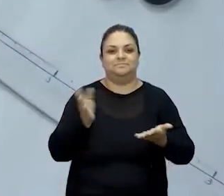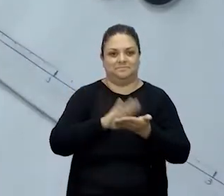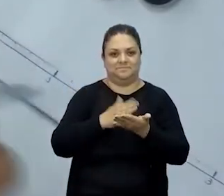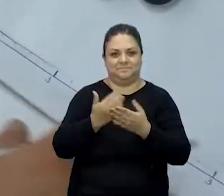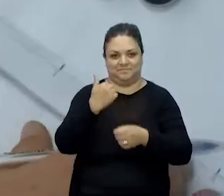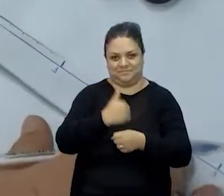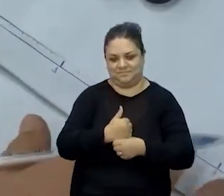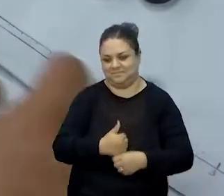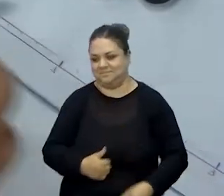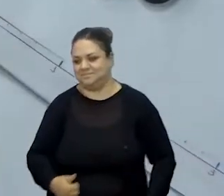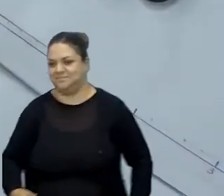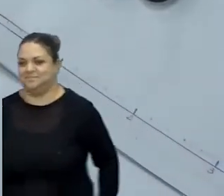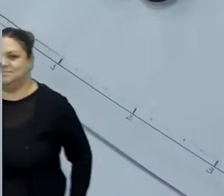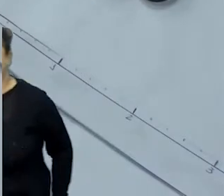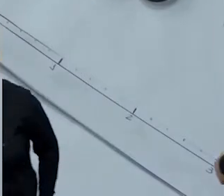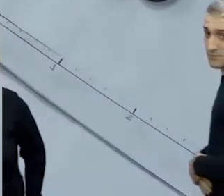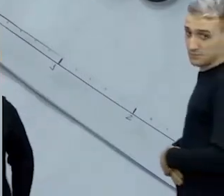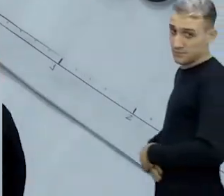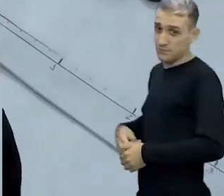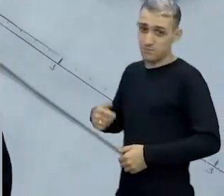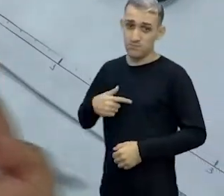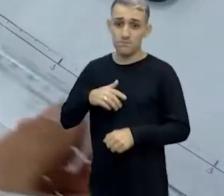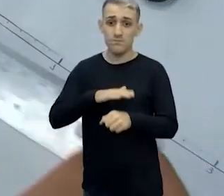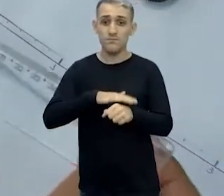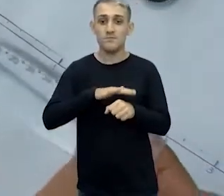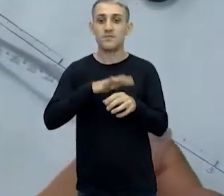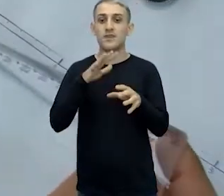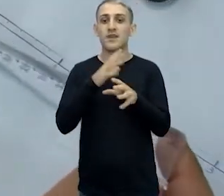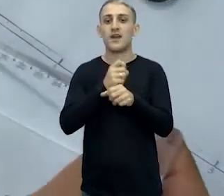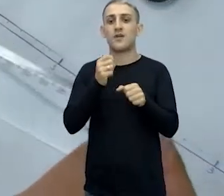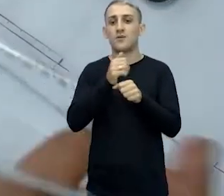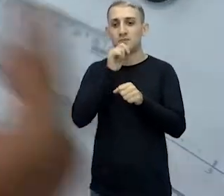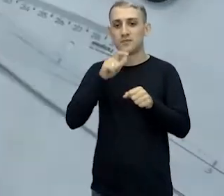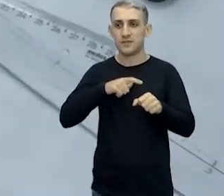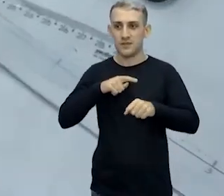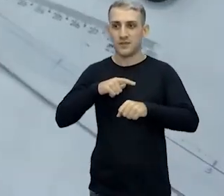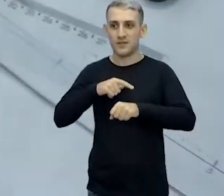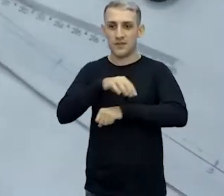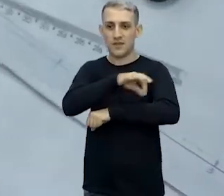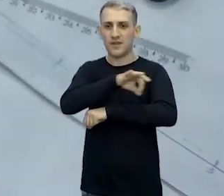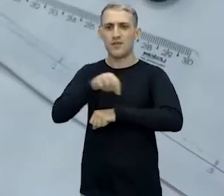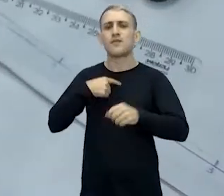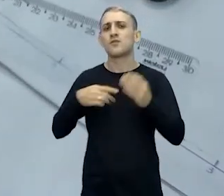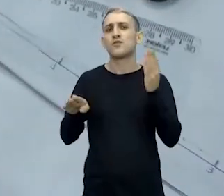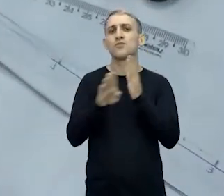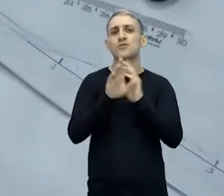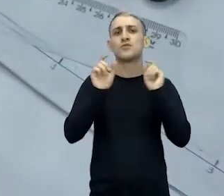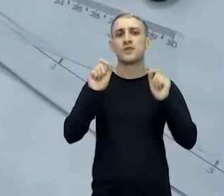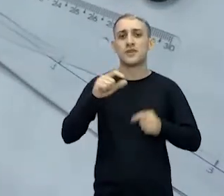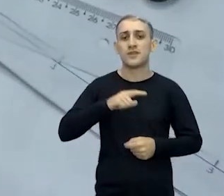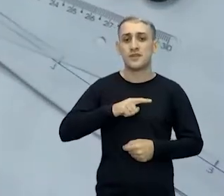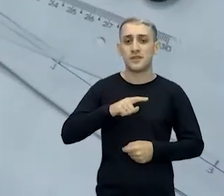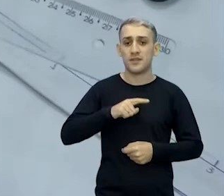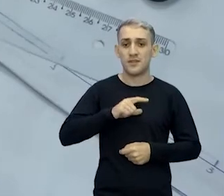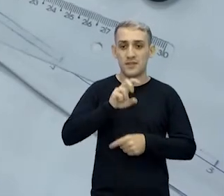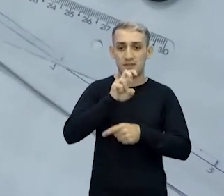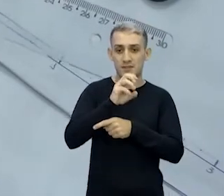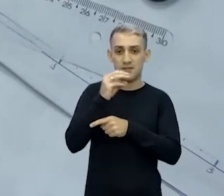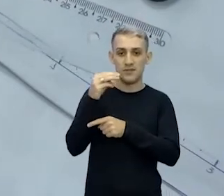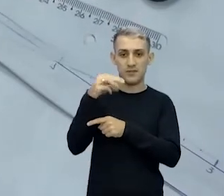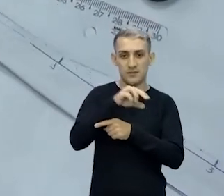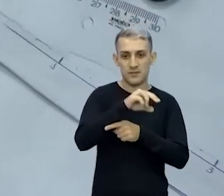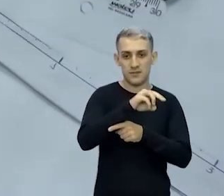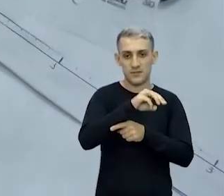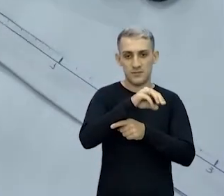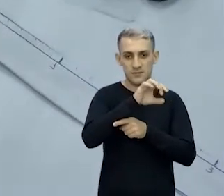a conta e, pegando a minha régua, eu descobri o quê? Que a cada 5 centímetros